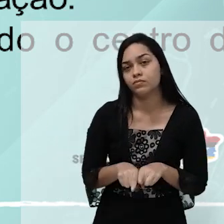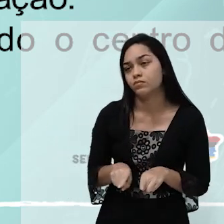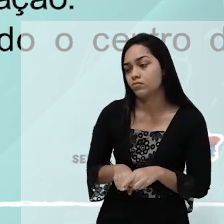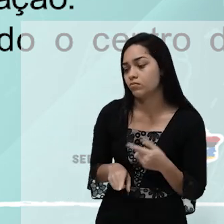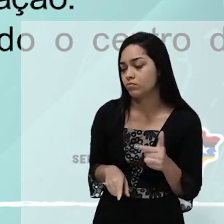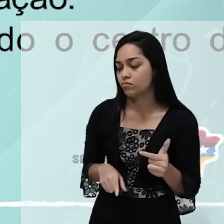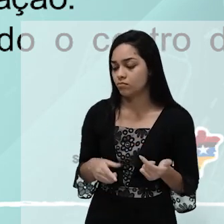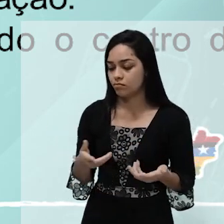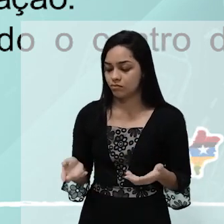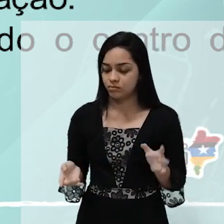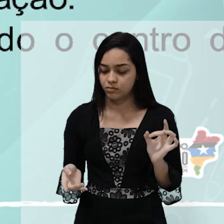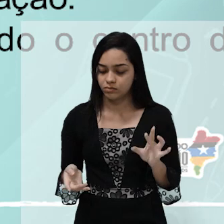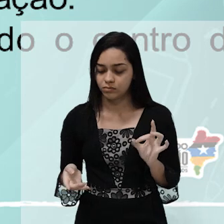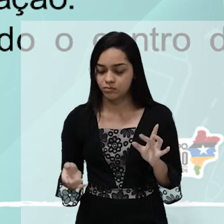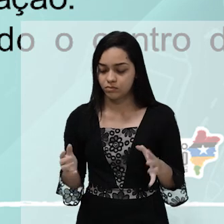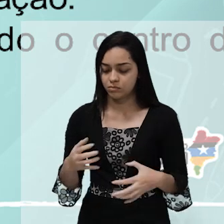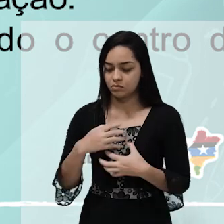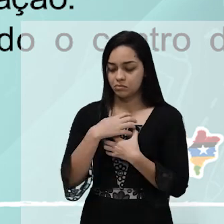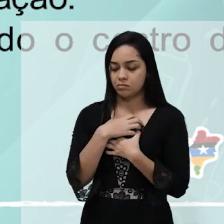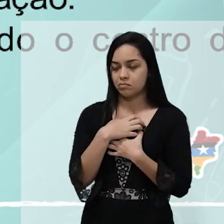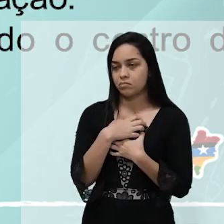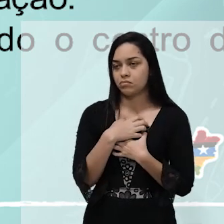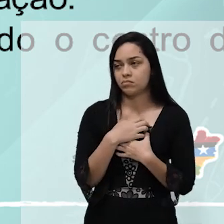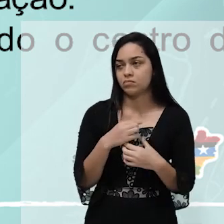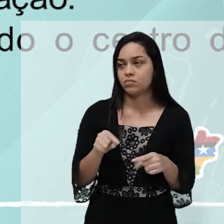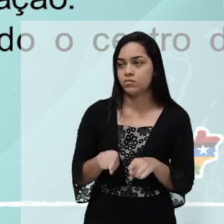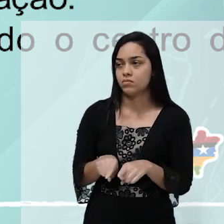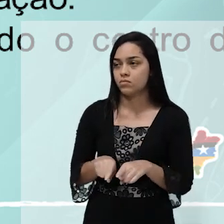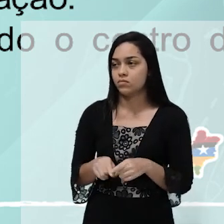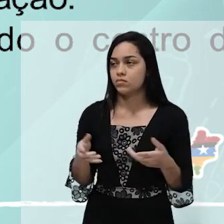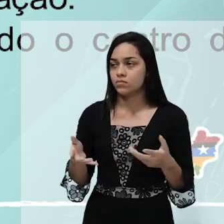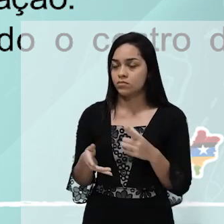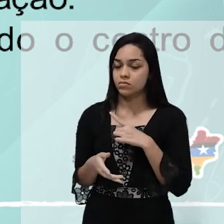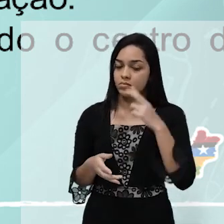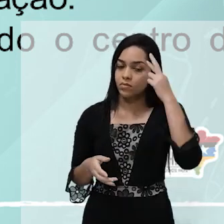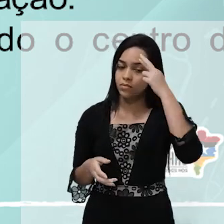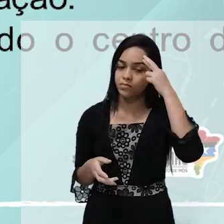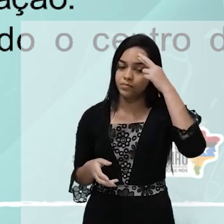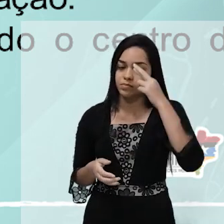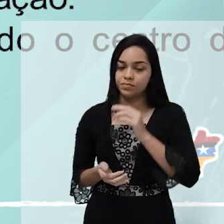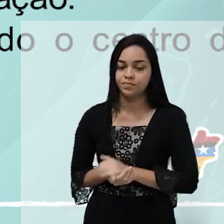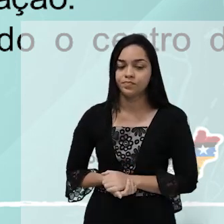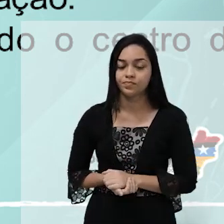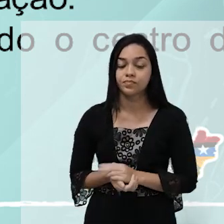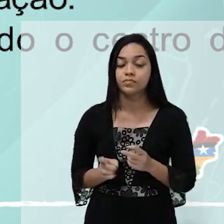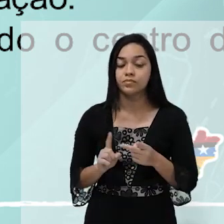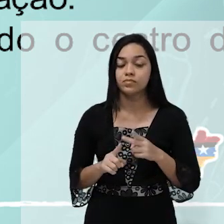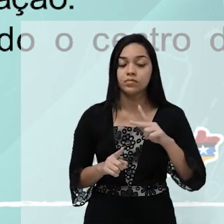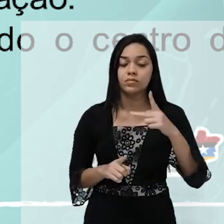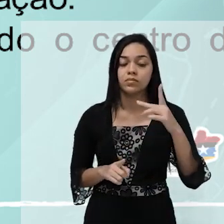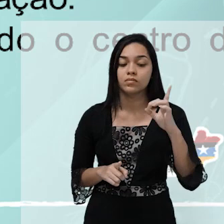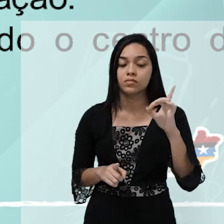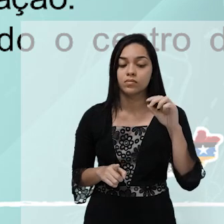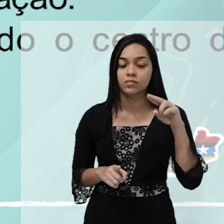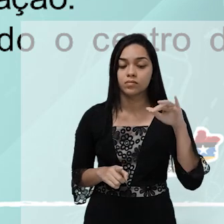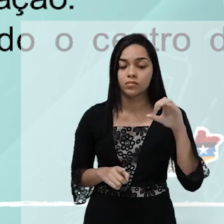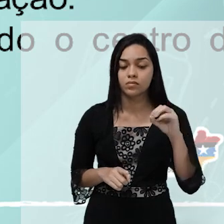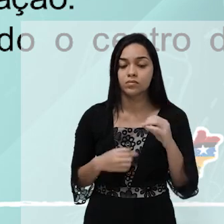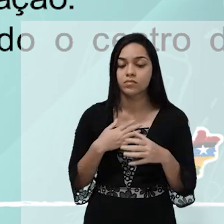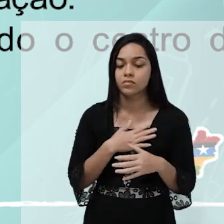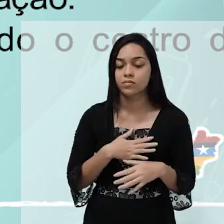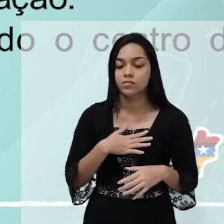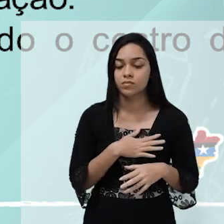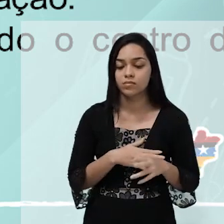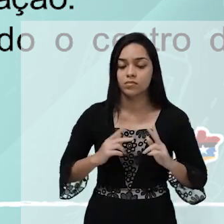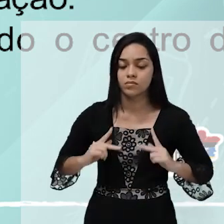mais agir apenas pelo sentimento, vem aí também agora a questão da razão. O hedonismo busca por satisfação dos